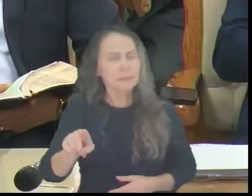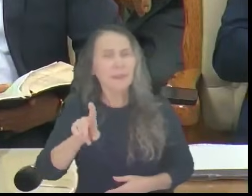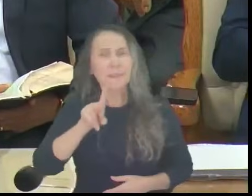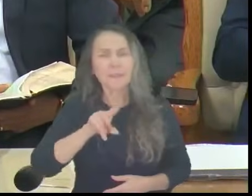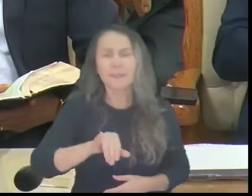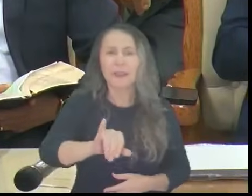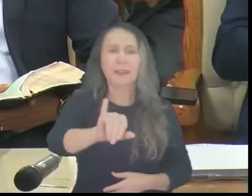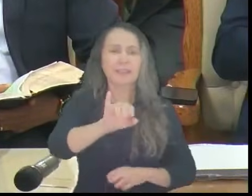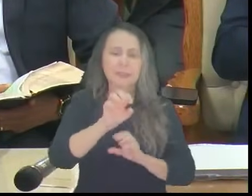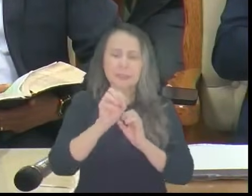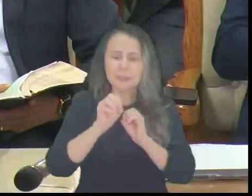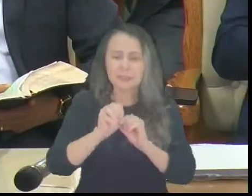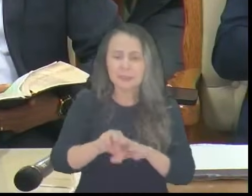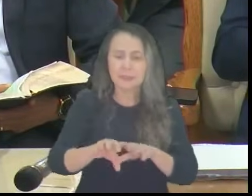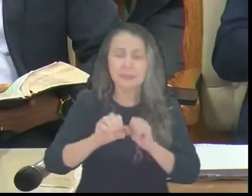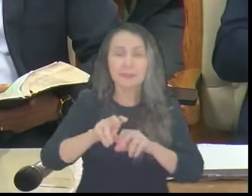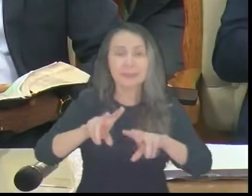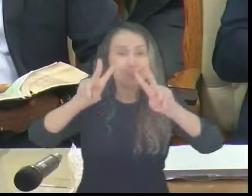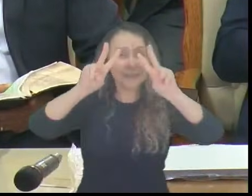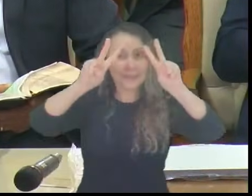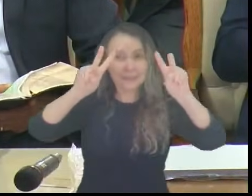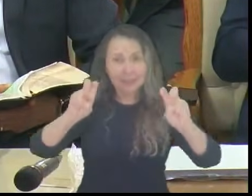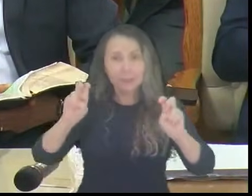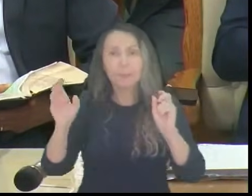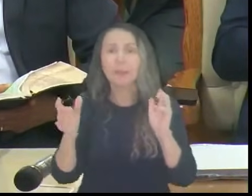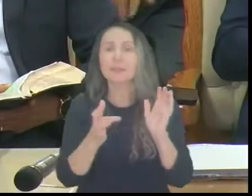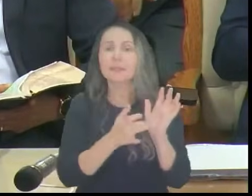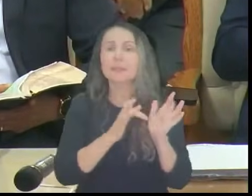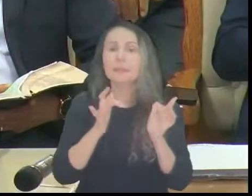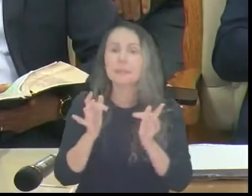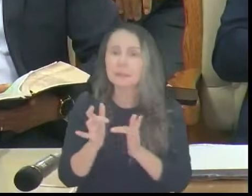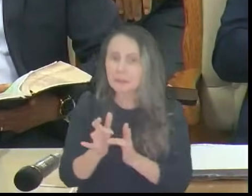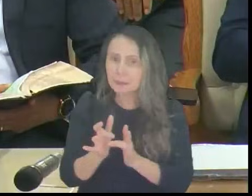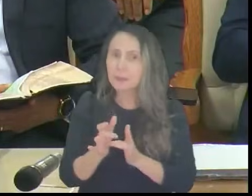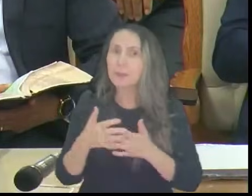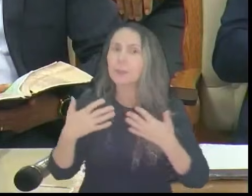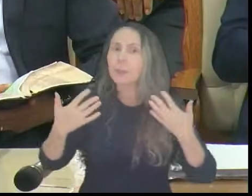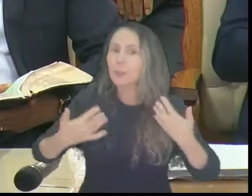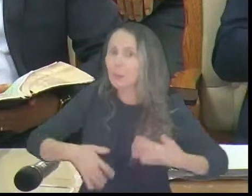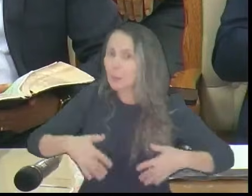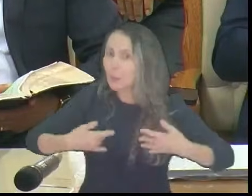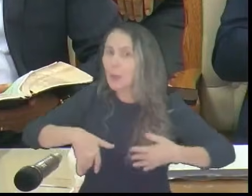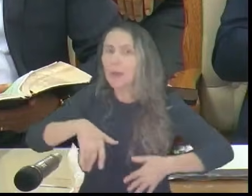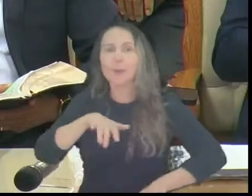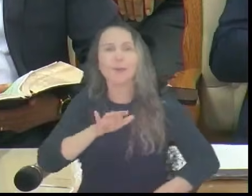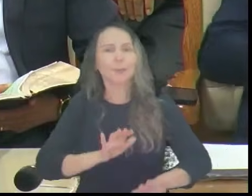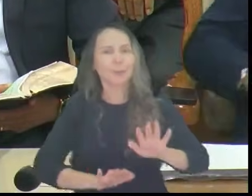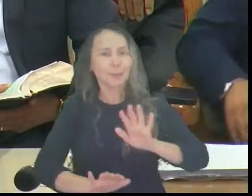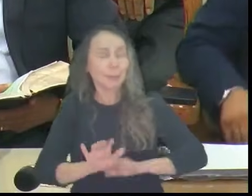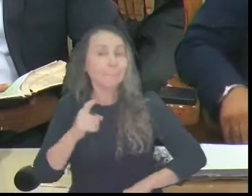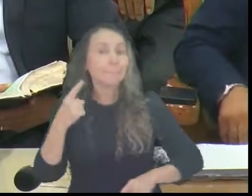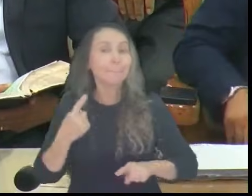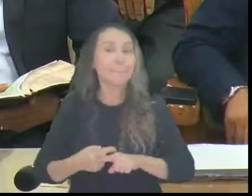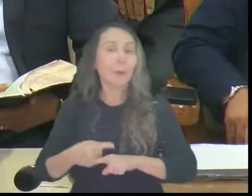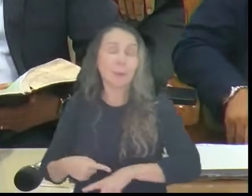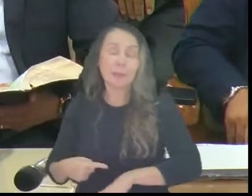vão ensinar sobre Jesus, preparem-se, porque João,